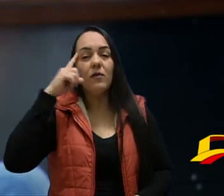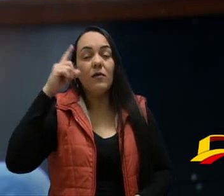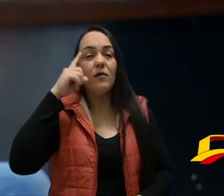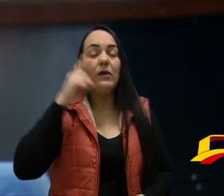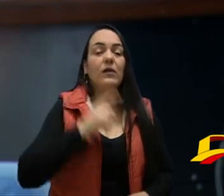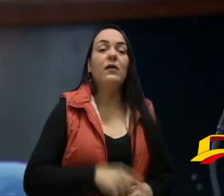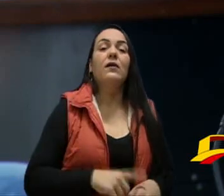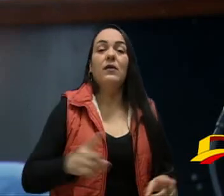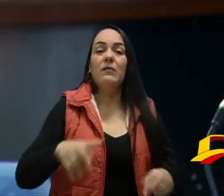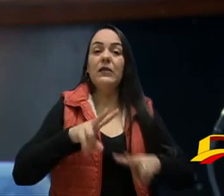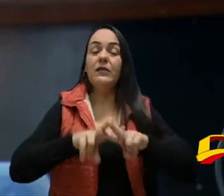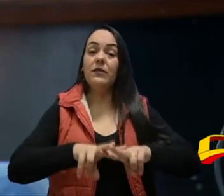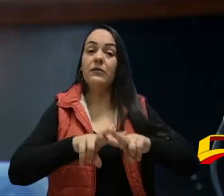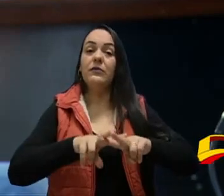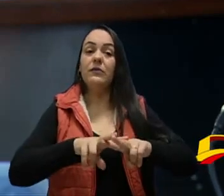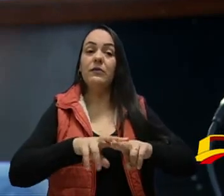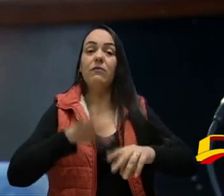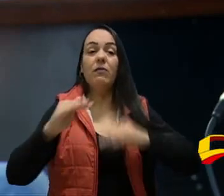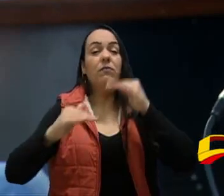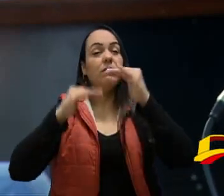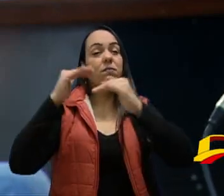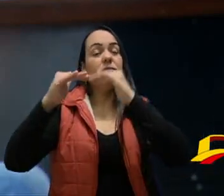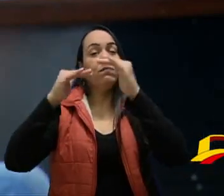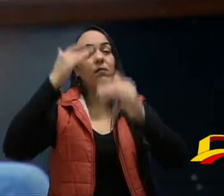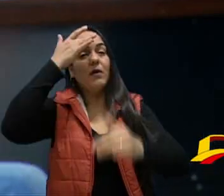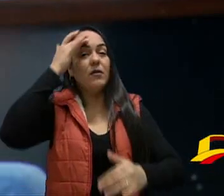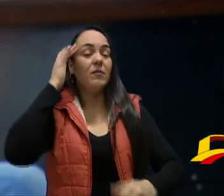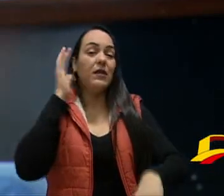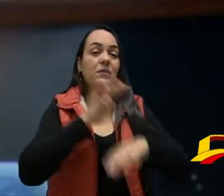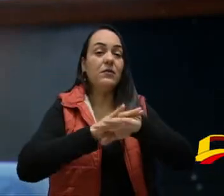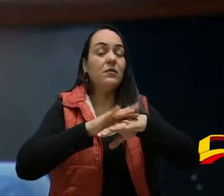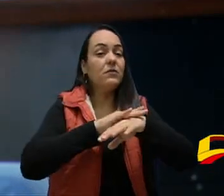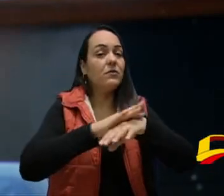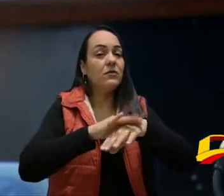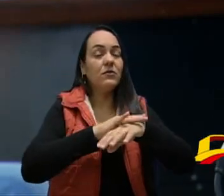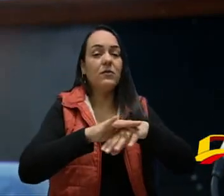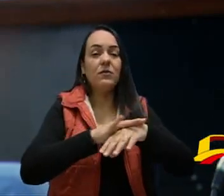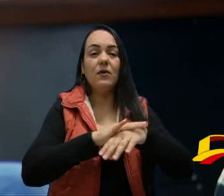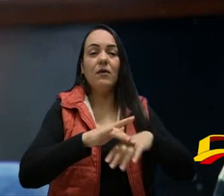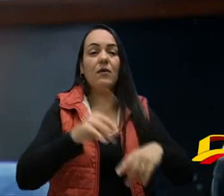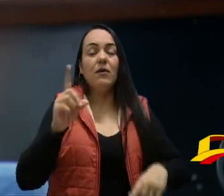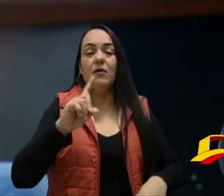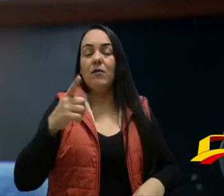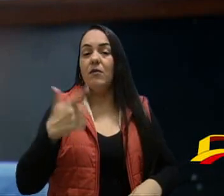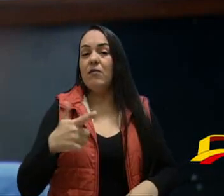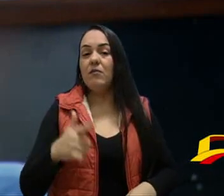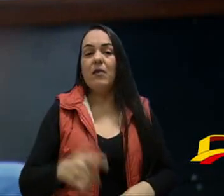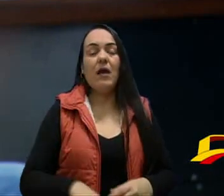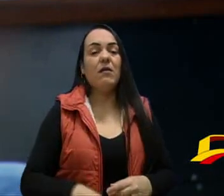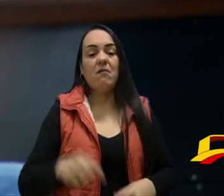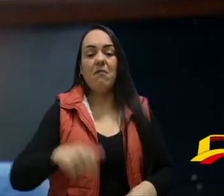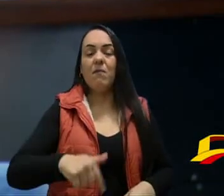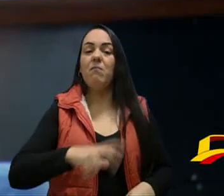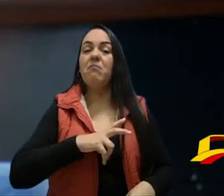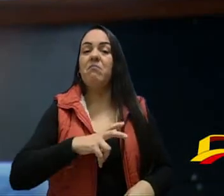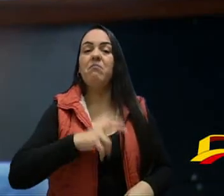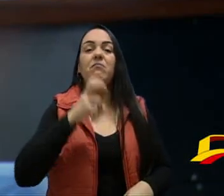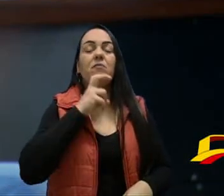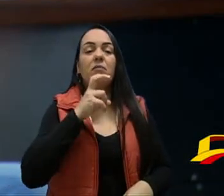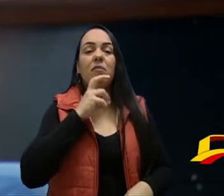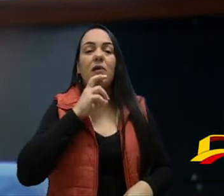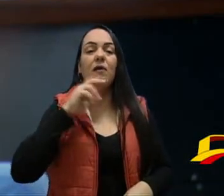aquele presídio porque eles pegam a evolução dos pacientes que ele tem internados não temos nenhum internado em sorocaba todos já foram